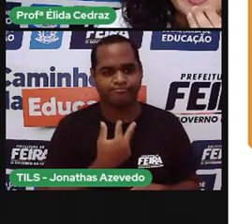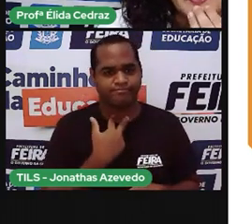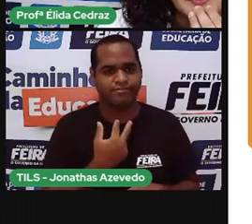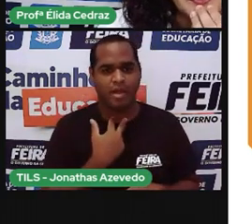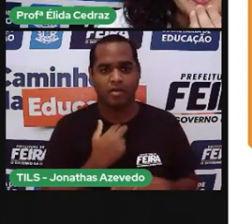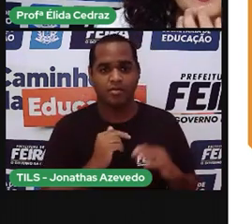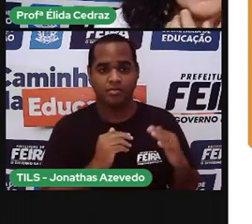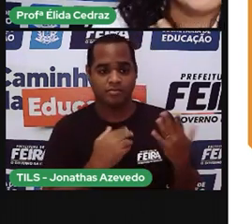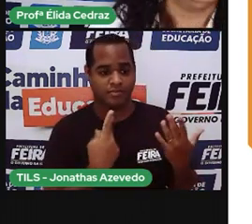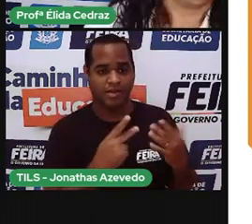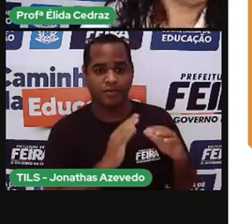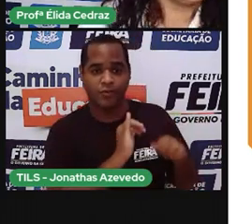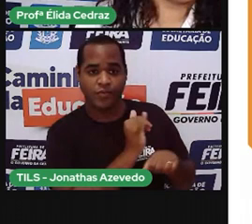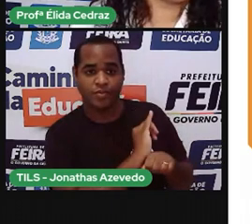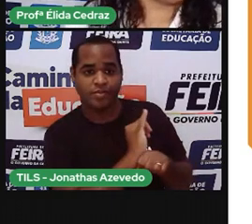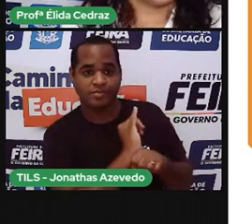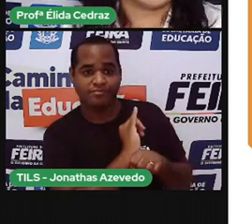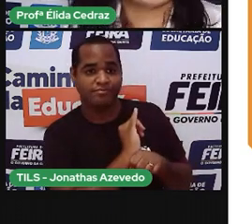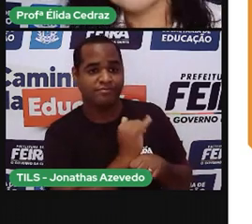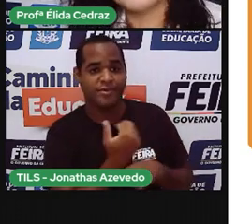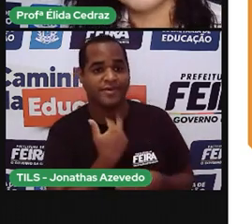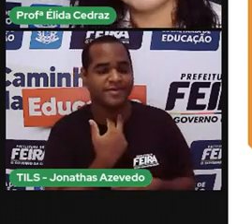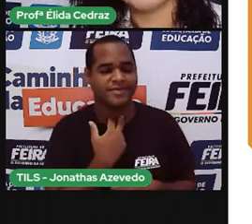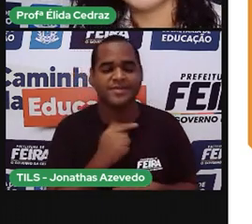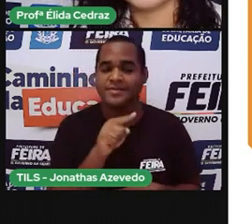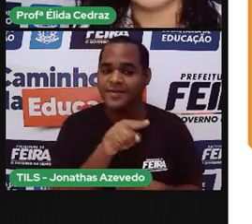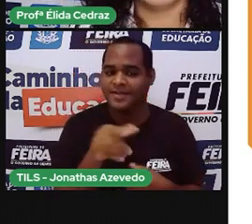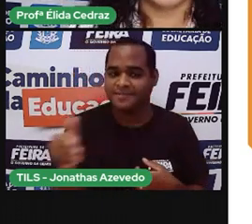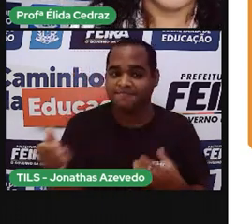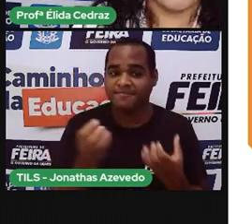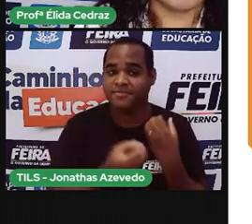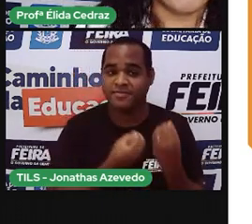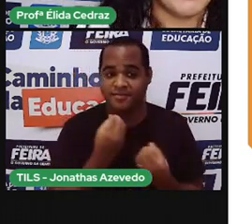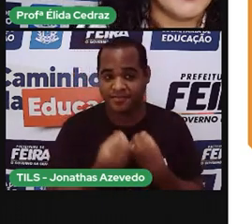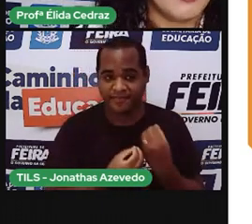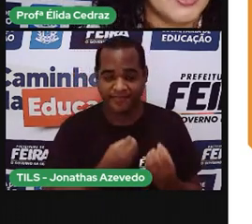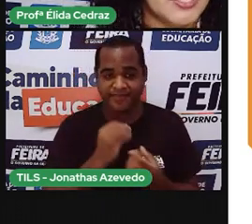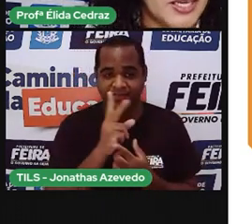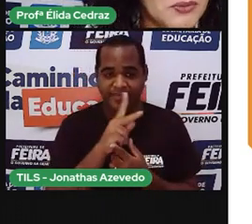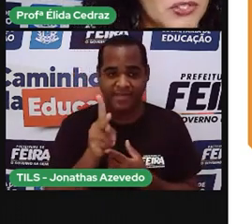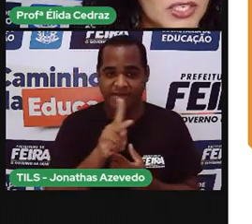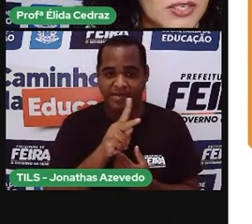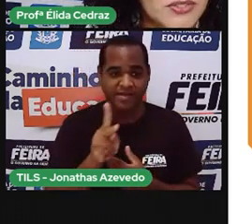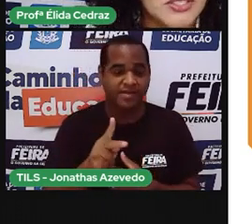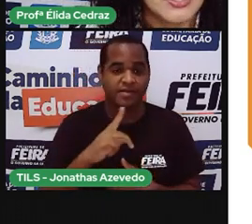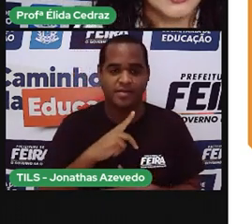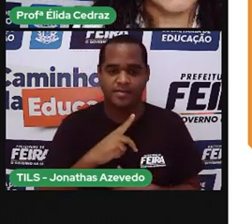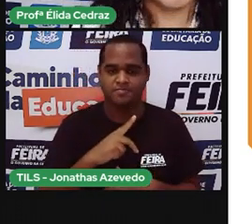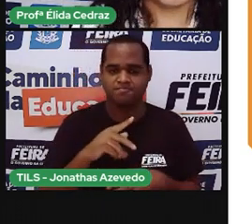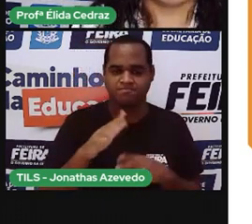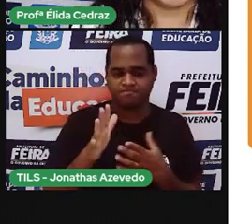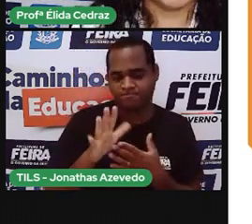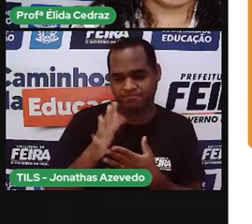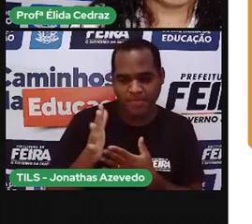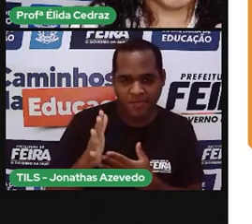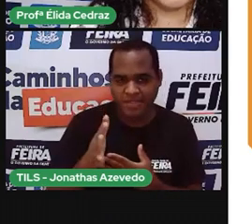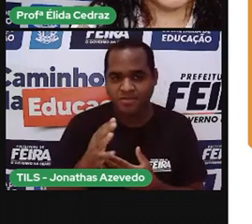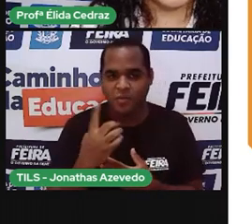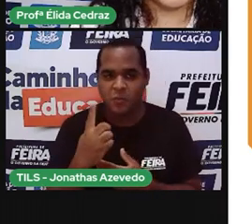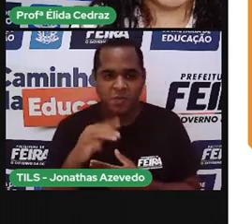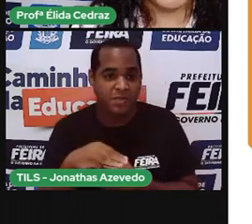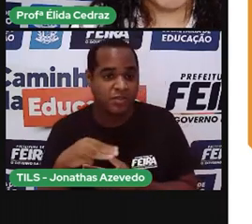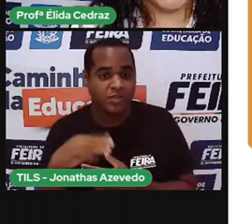está aí no YouTube. Então, o que é que você vai fazer? A prova vai dar uns segundinhos. Você vai olhar